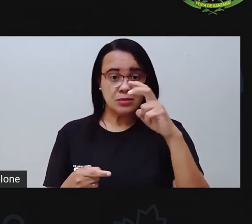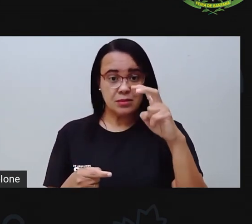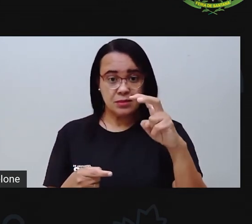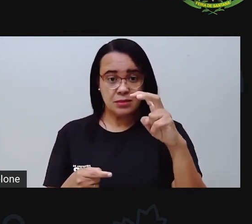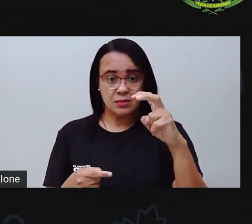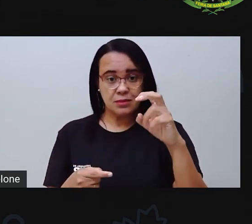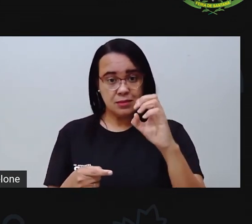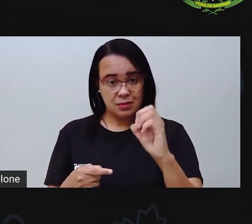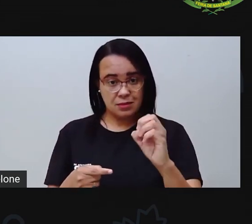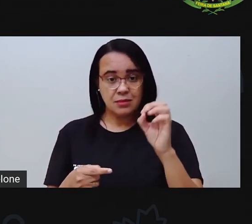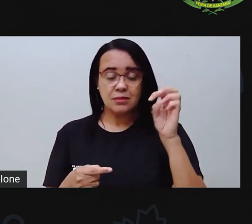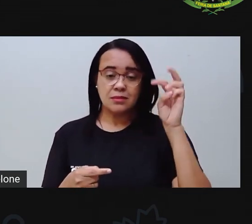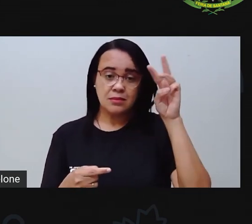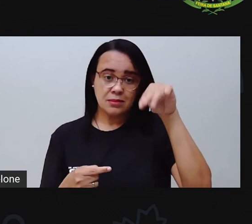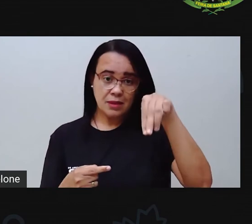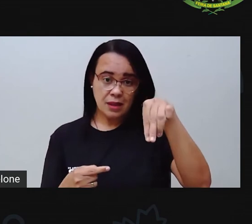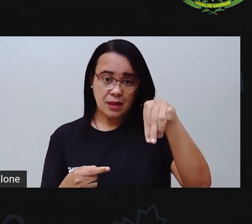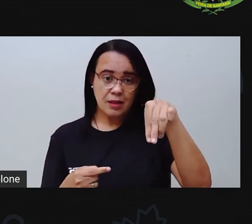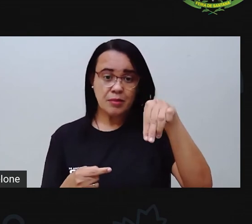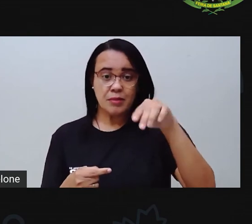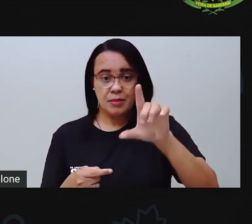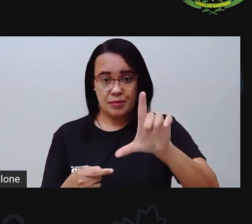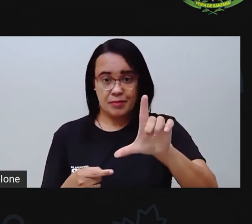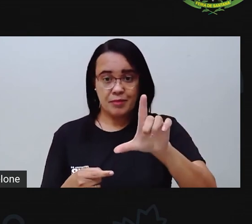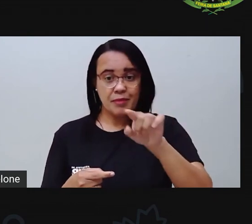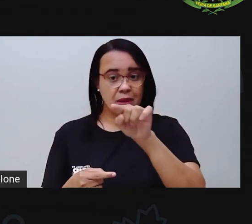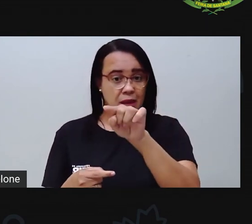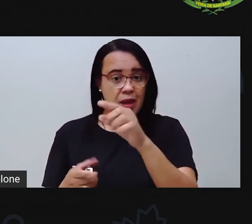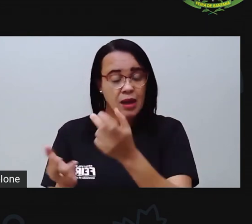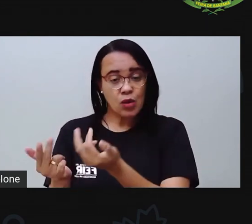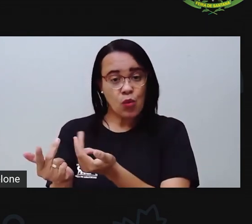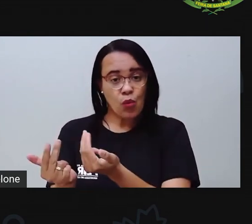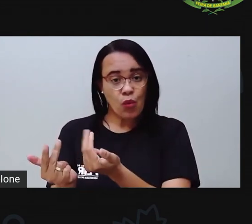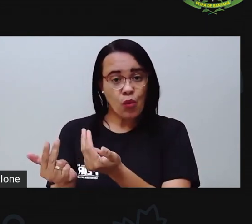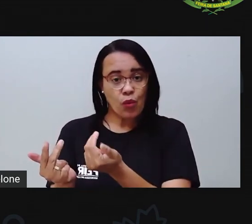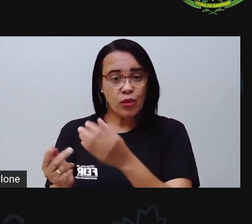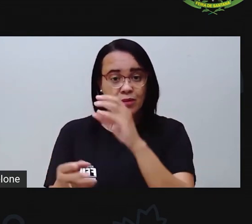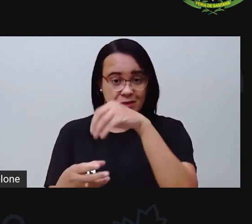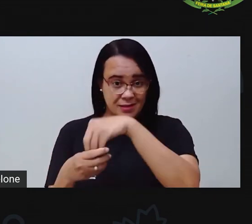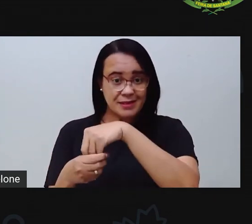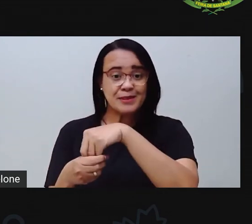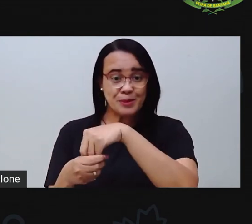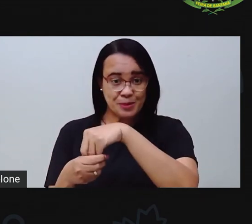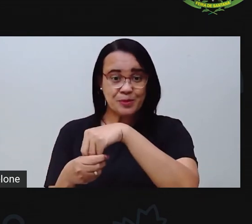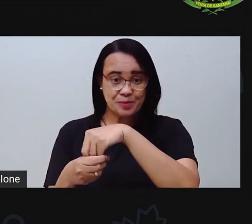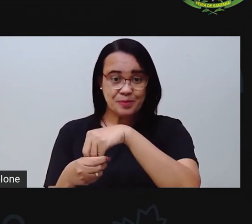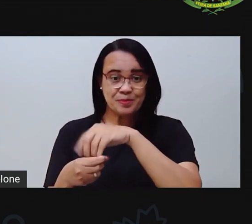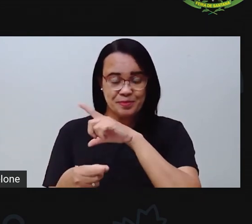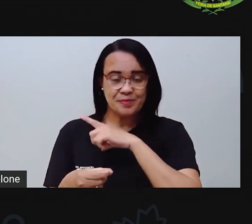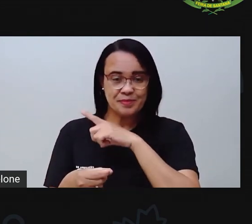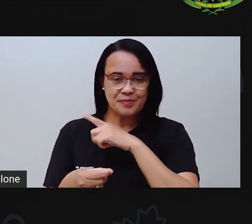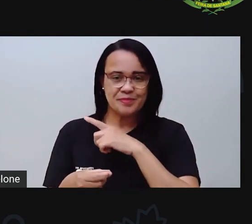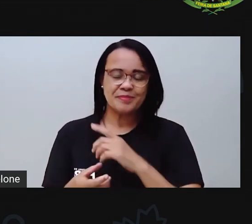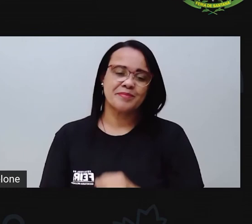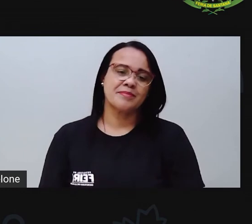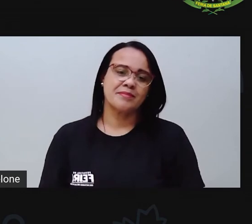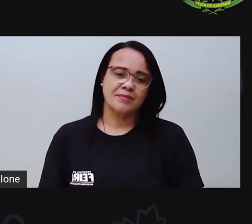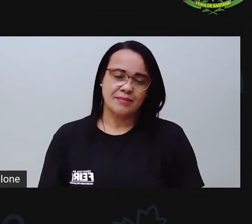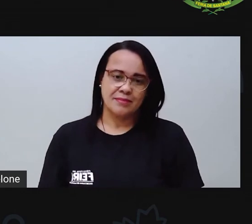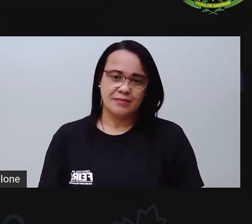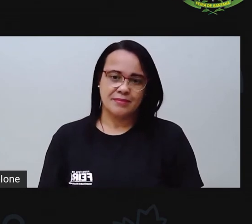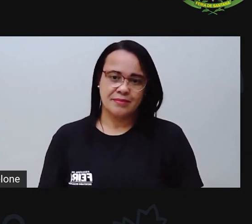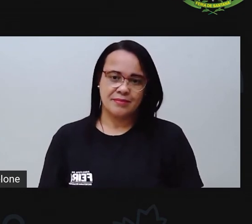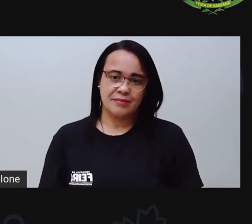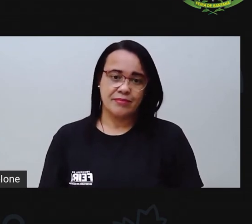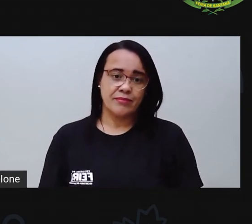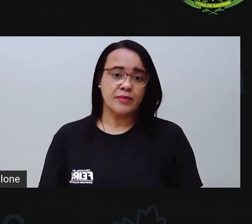colocar aqui, se encher até a beiradinha, né, ele vai ter 250 ml, tá certo? Então, e equivale a